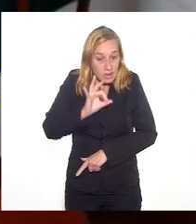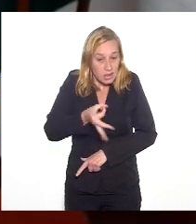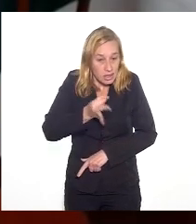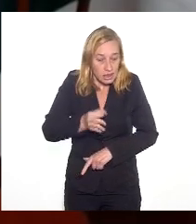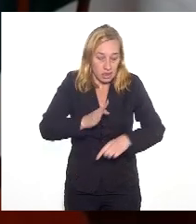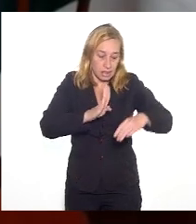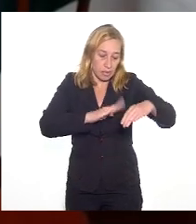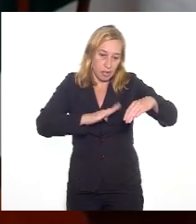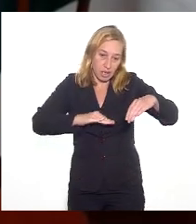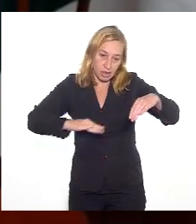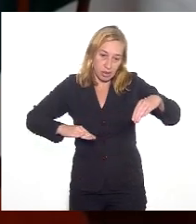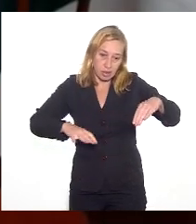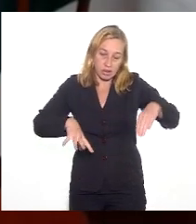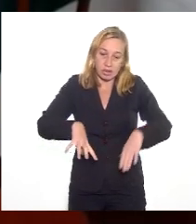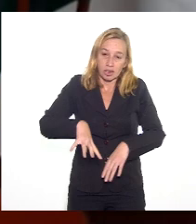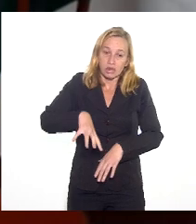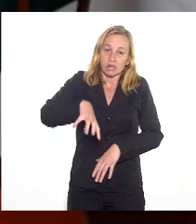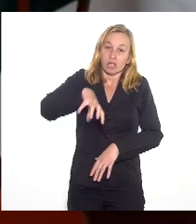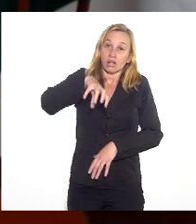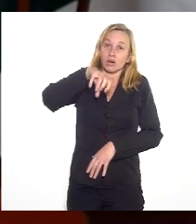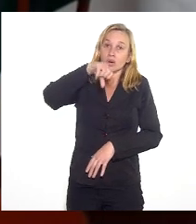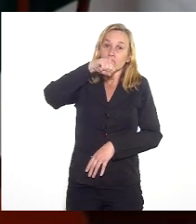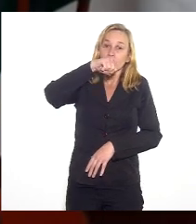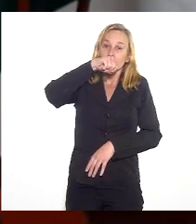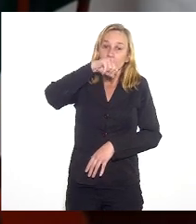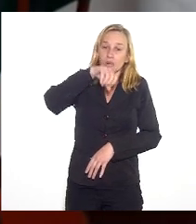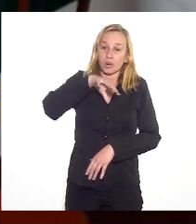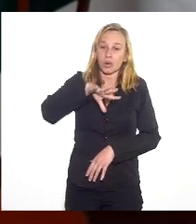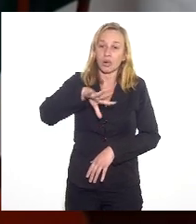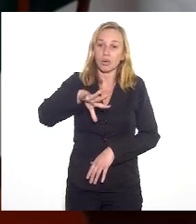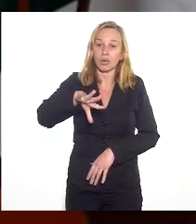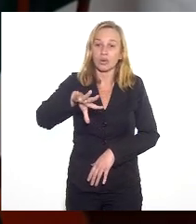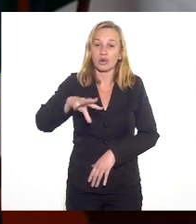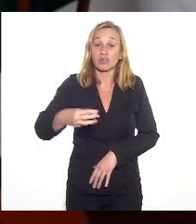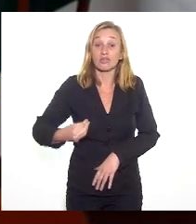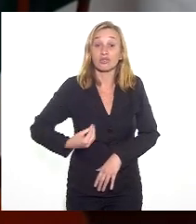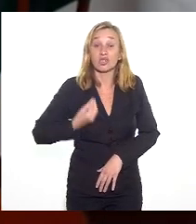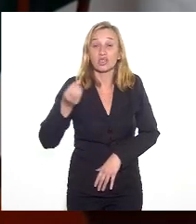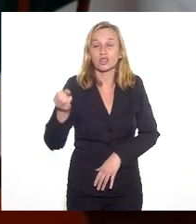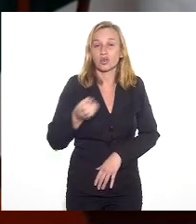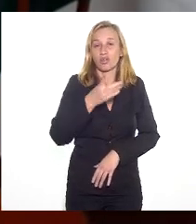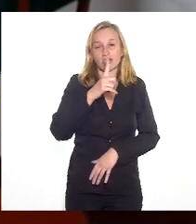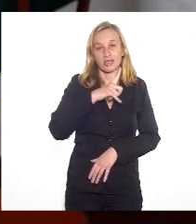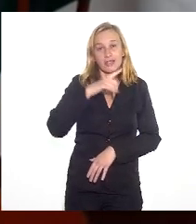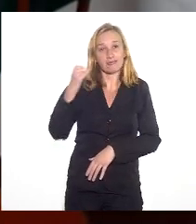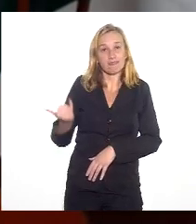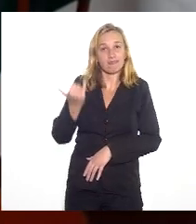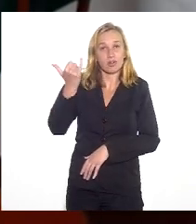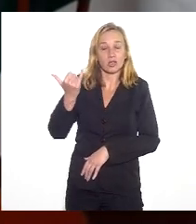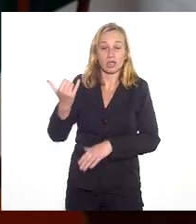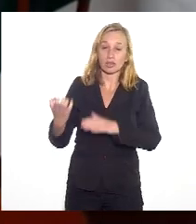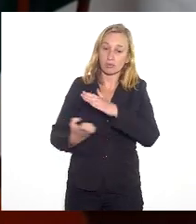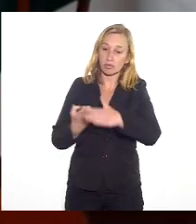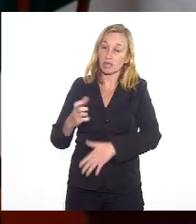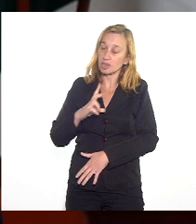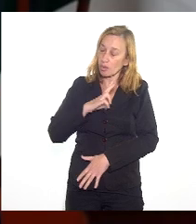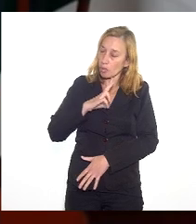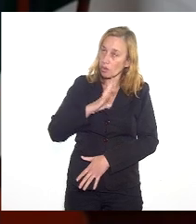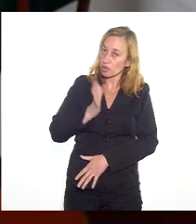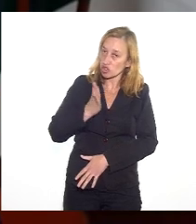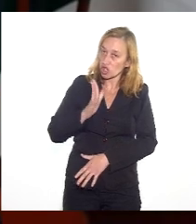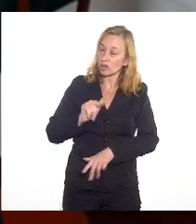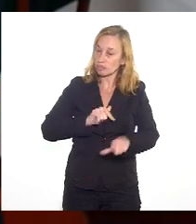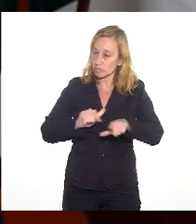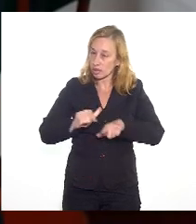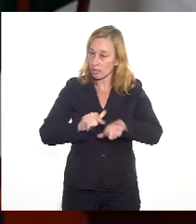de Guanabara respirar, a Baía de Guanabara ter uma nova vida, porque isso é importante. Aliás, a própria empresa já teve esse trabalho